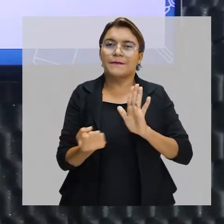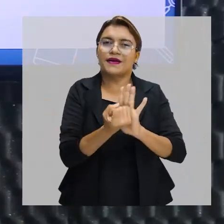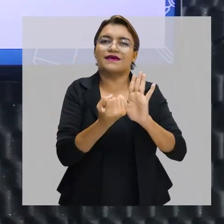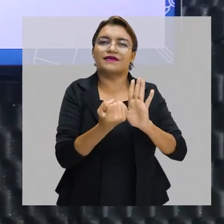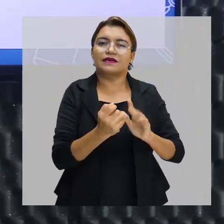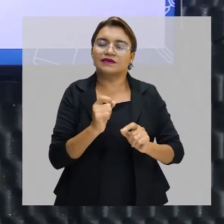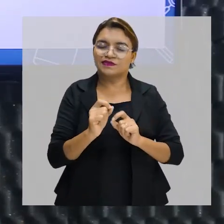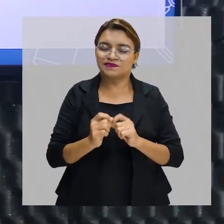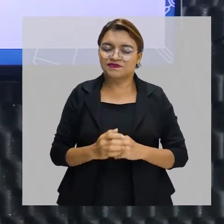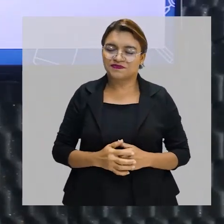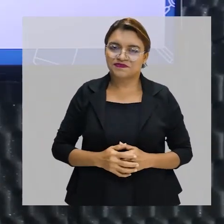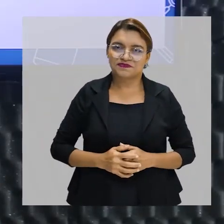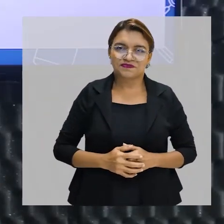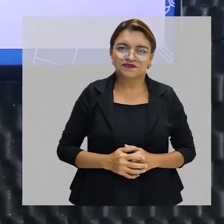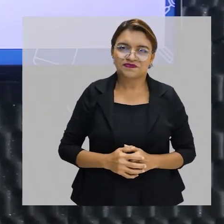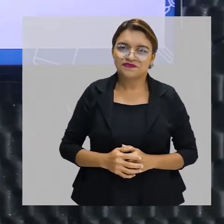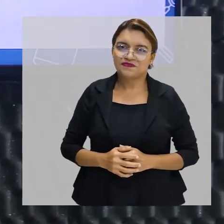marcada